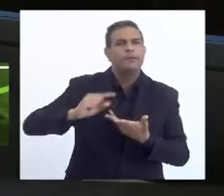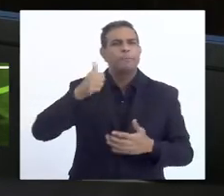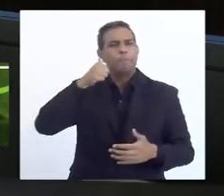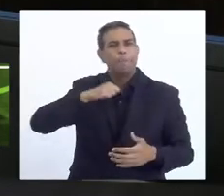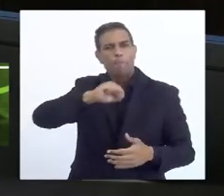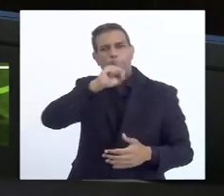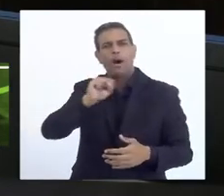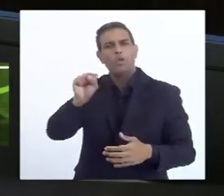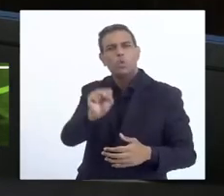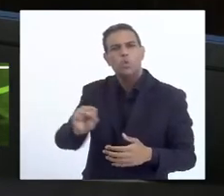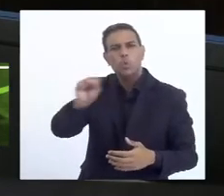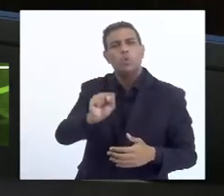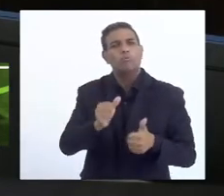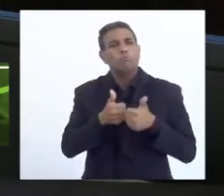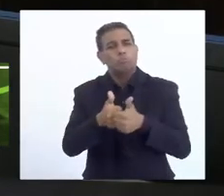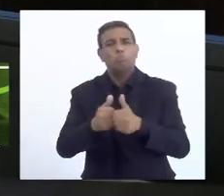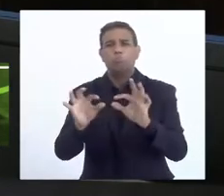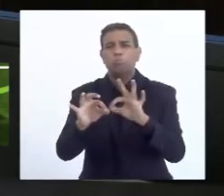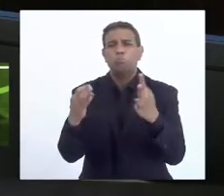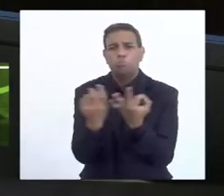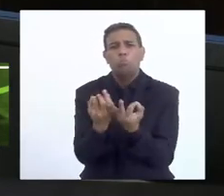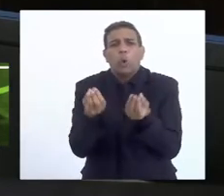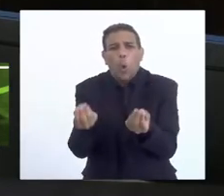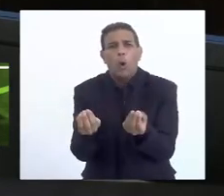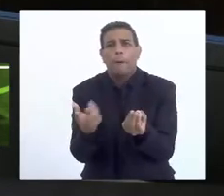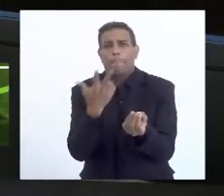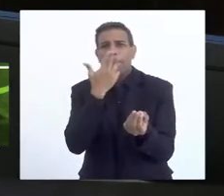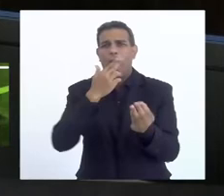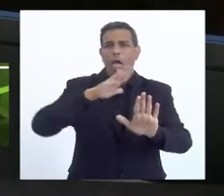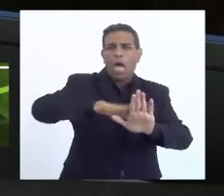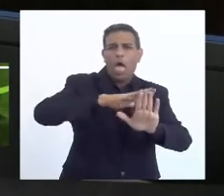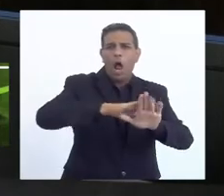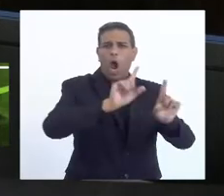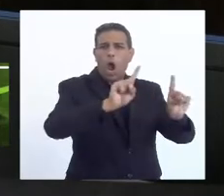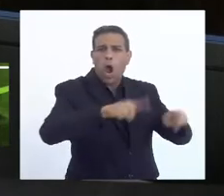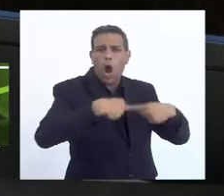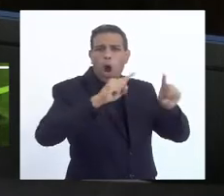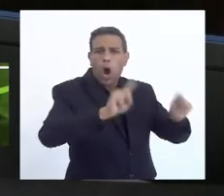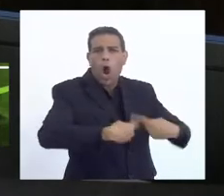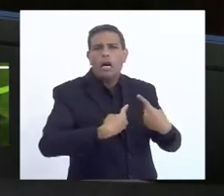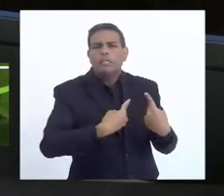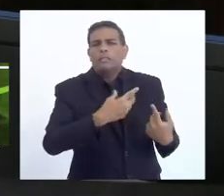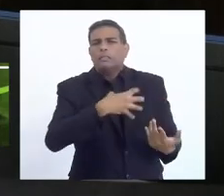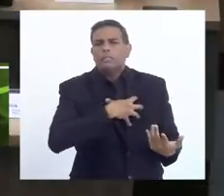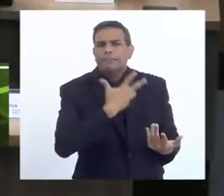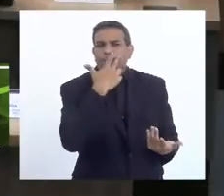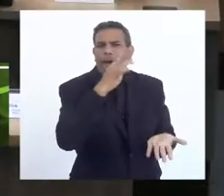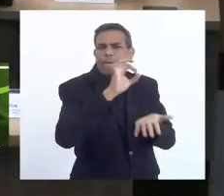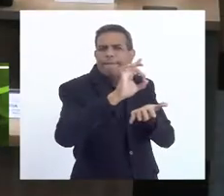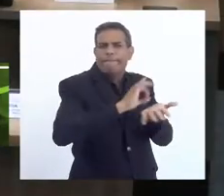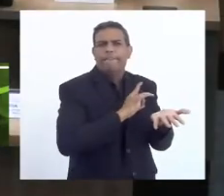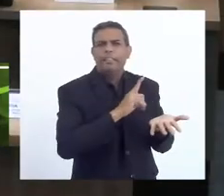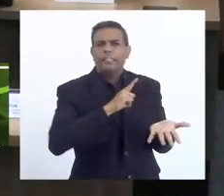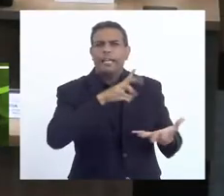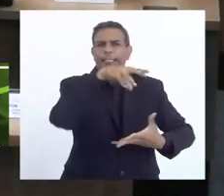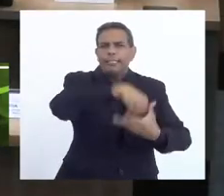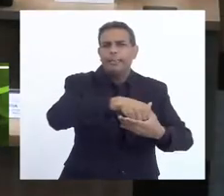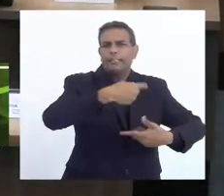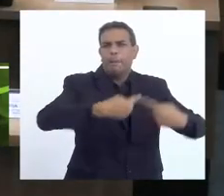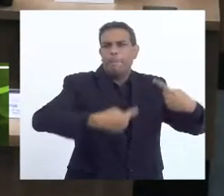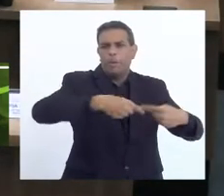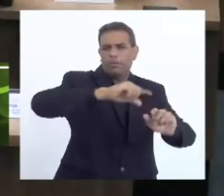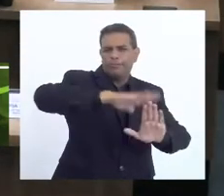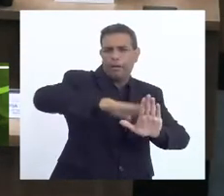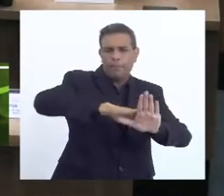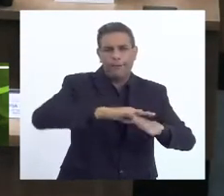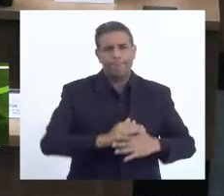mulheres que conduzem a sua vida e são completamente vilipendiadas diante de uma violência política.